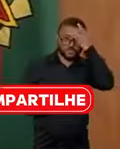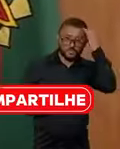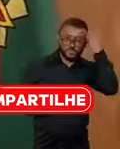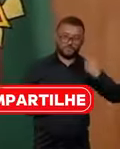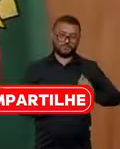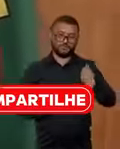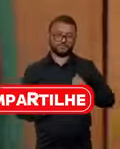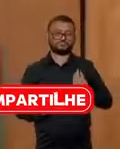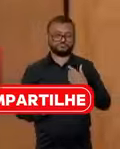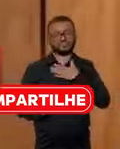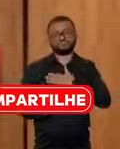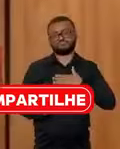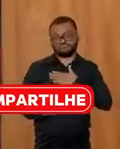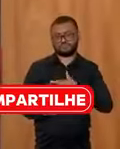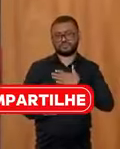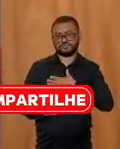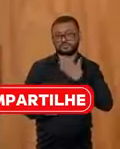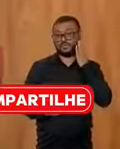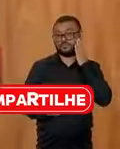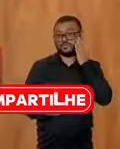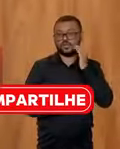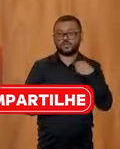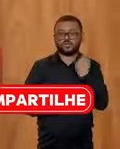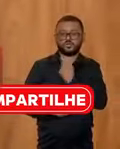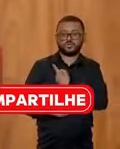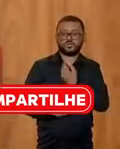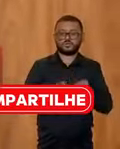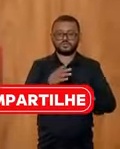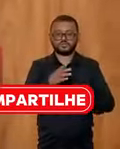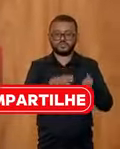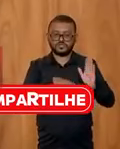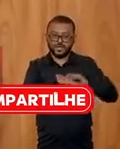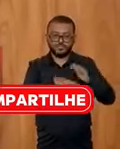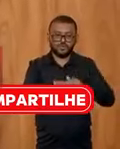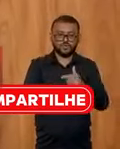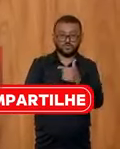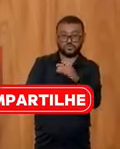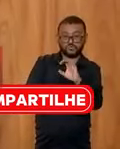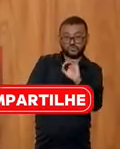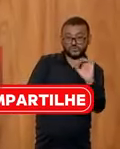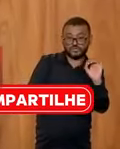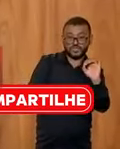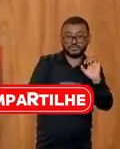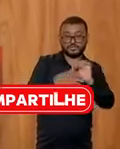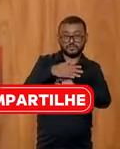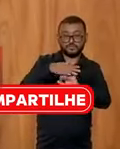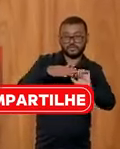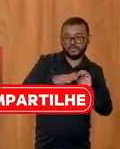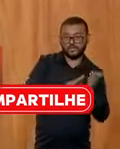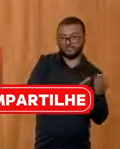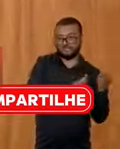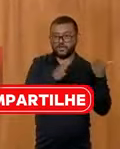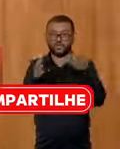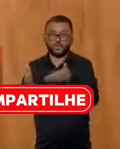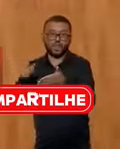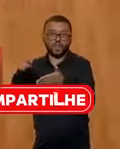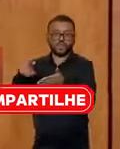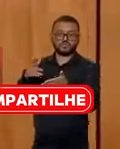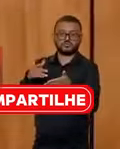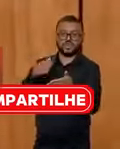Eu gostei porque nós levamos mais de 200 empresários na Colômbia e eu